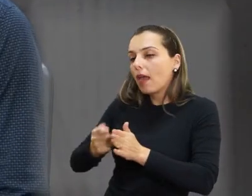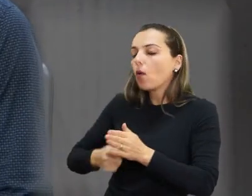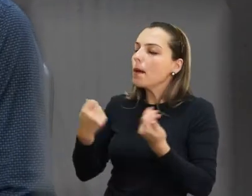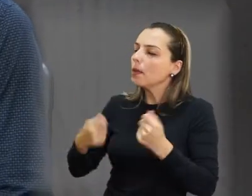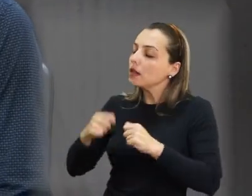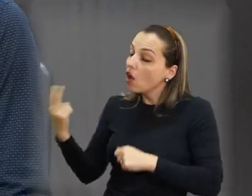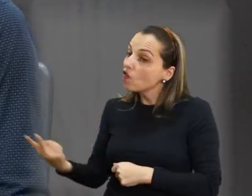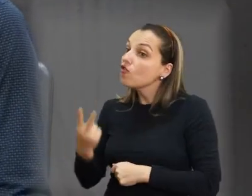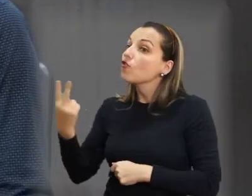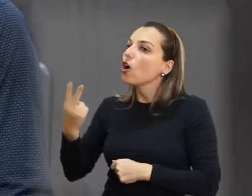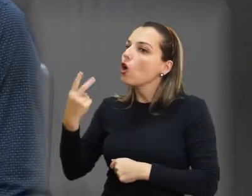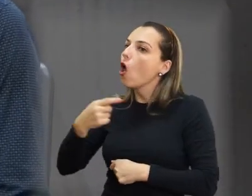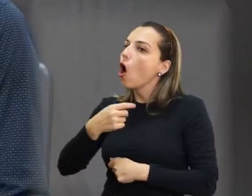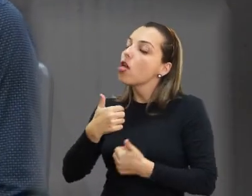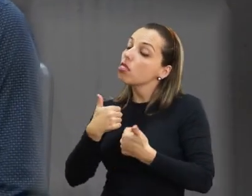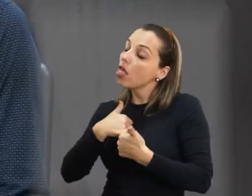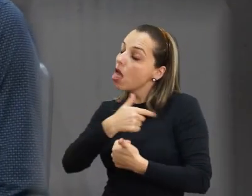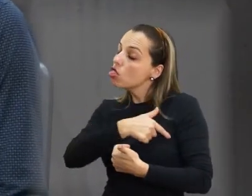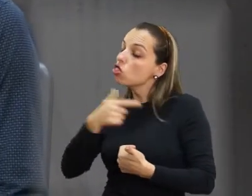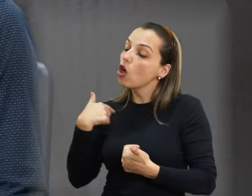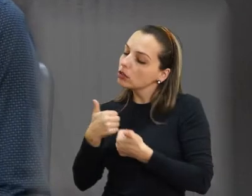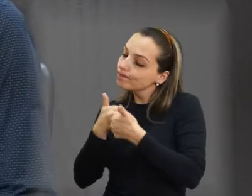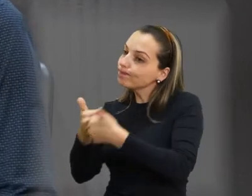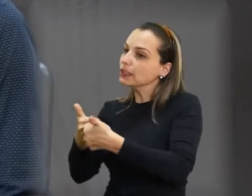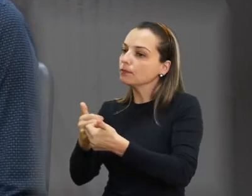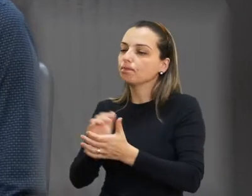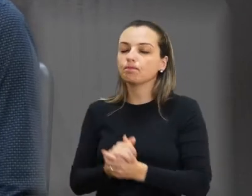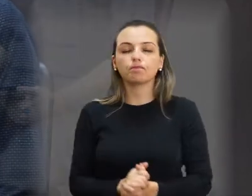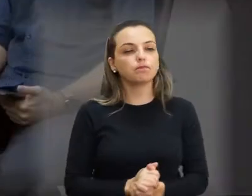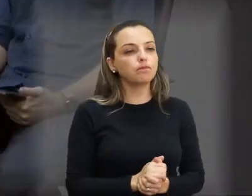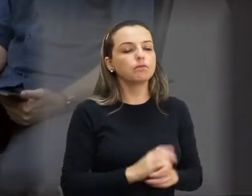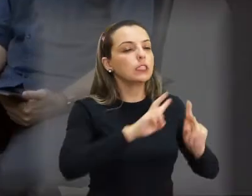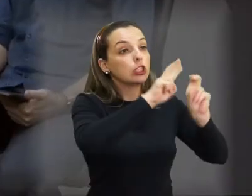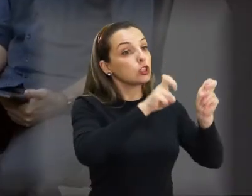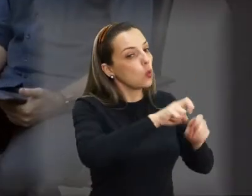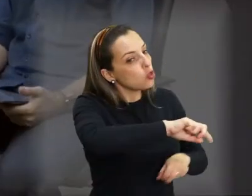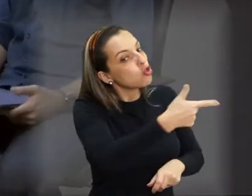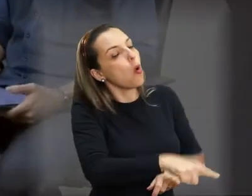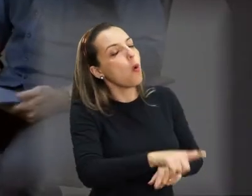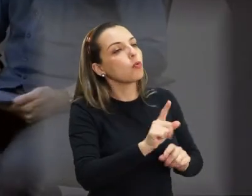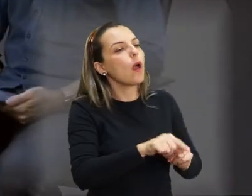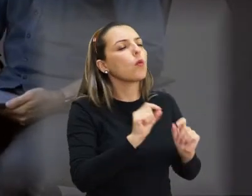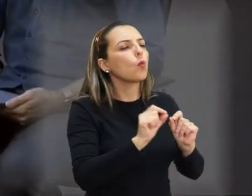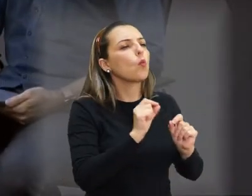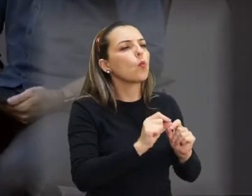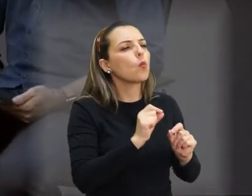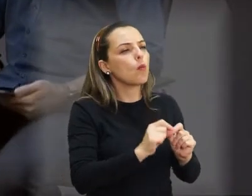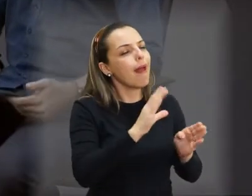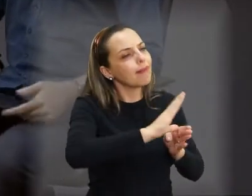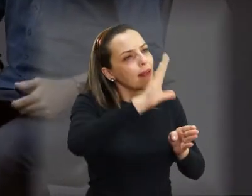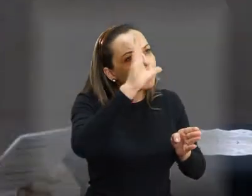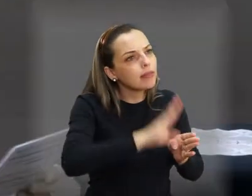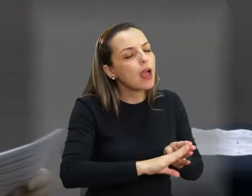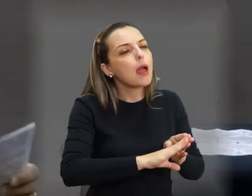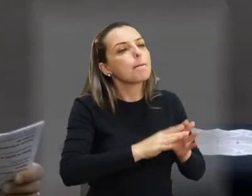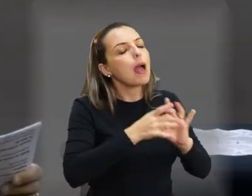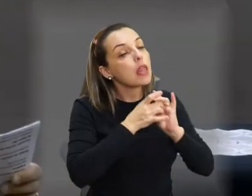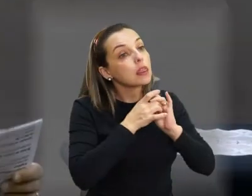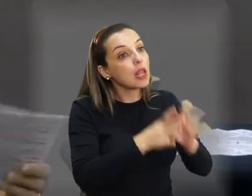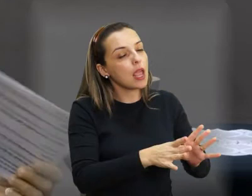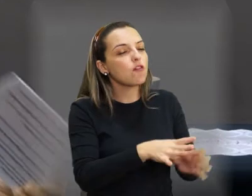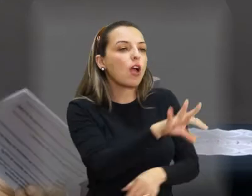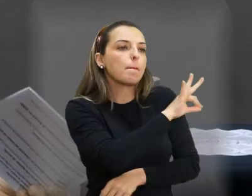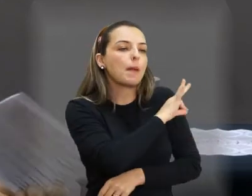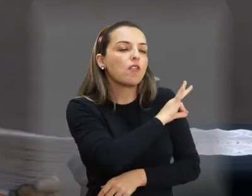precisa ser valorizado e a gente está junto também, fortalecendo essas pessoas. Mudando de assunto, vereador, no final do ano passado, a Câmara autorizou a Prefeitura a mudar